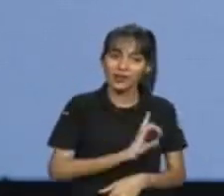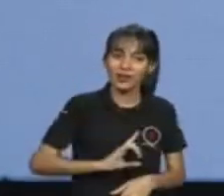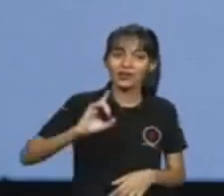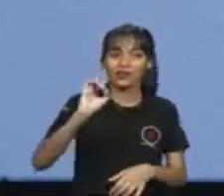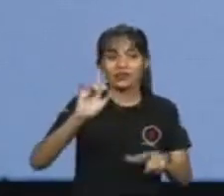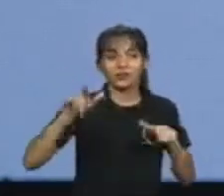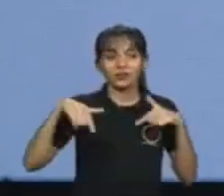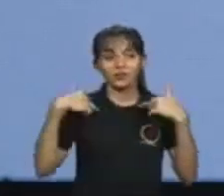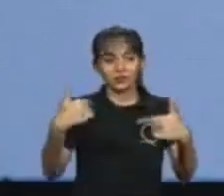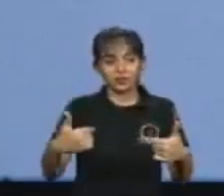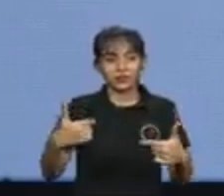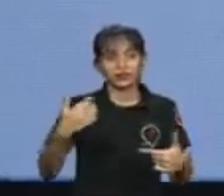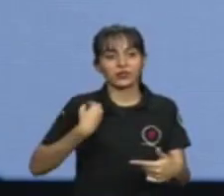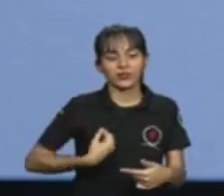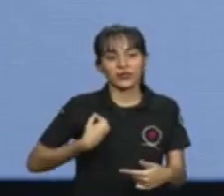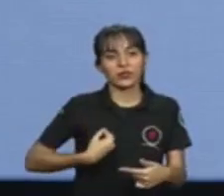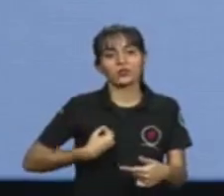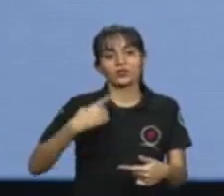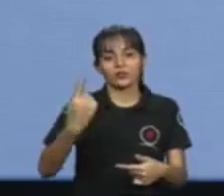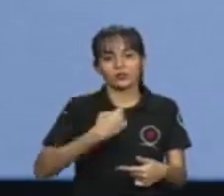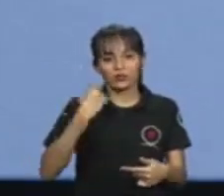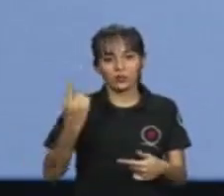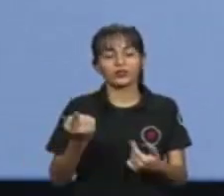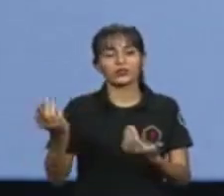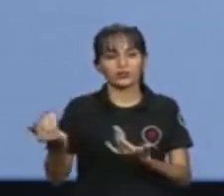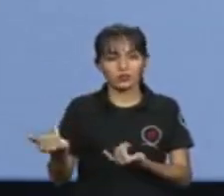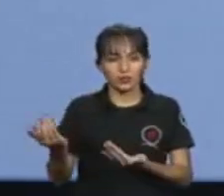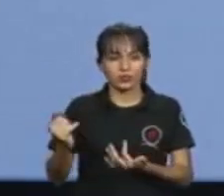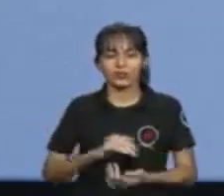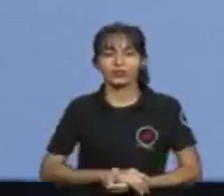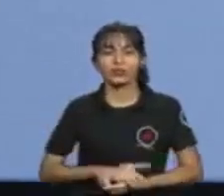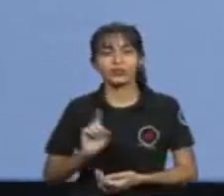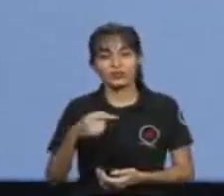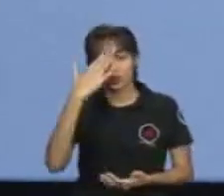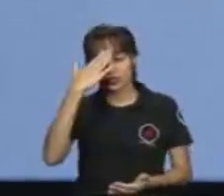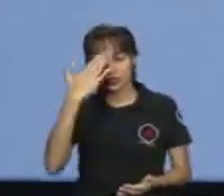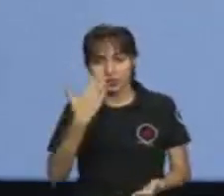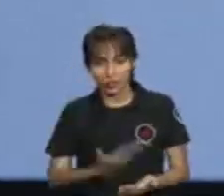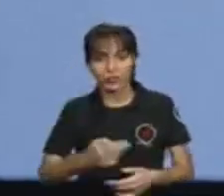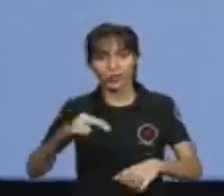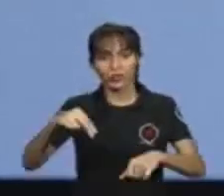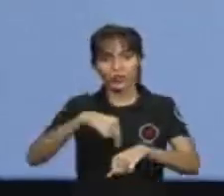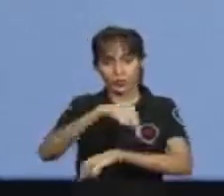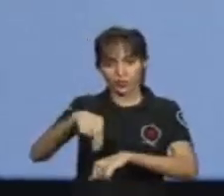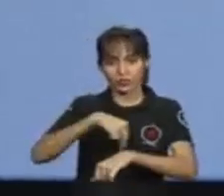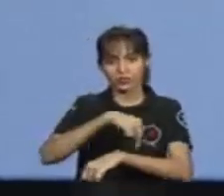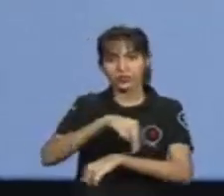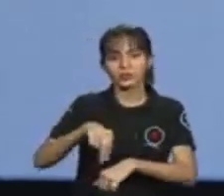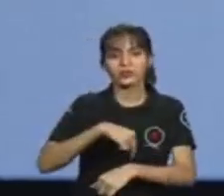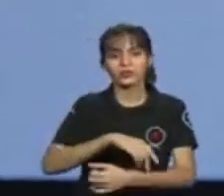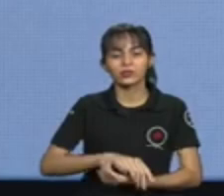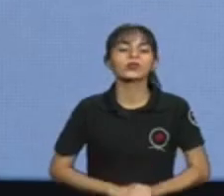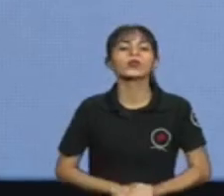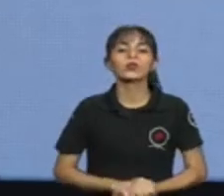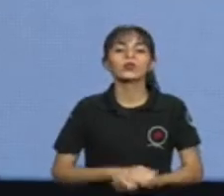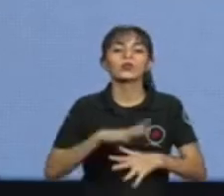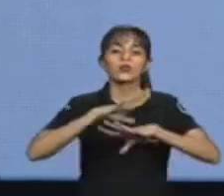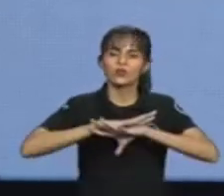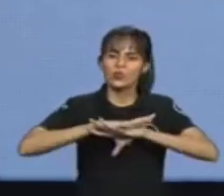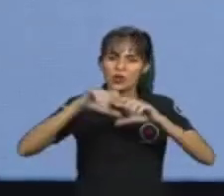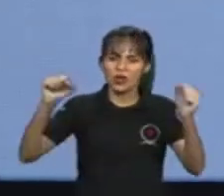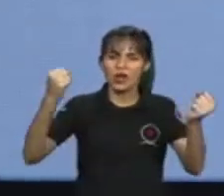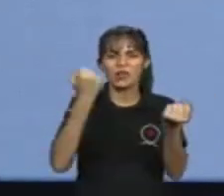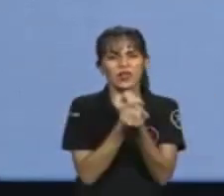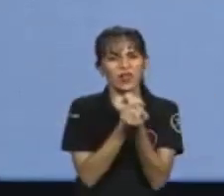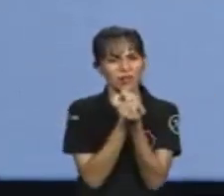agir na vida dos nossos jovens. Nós cremos numa nação curada, nós cremos numa nação